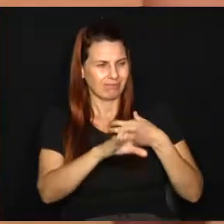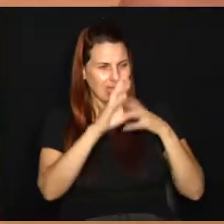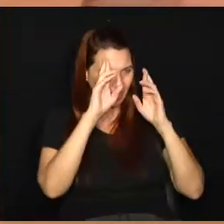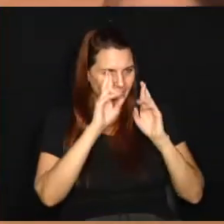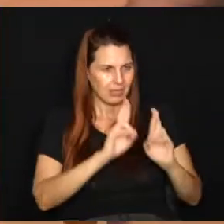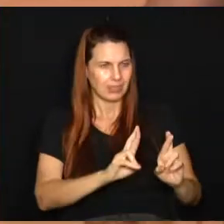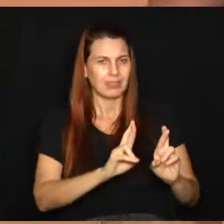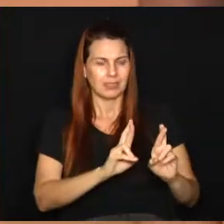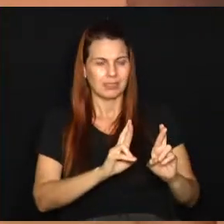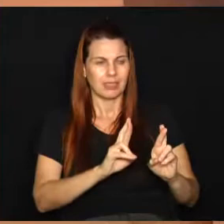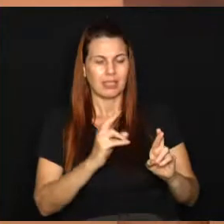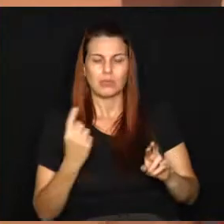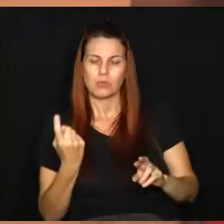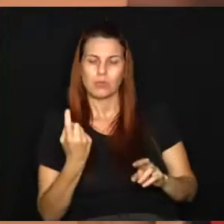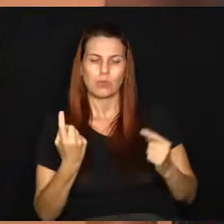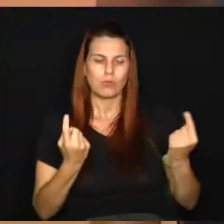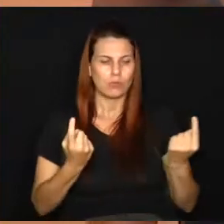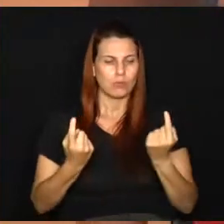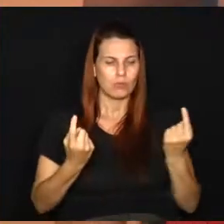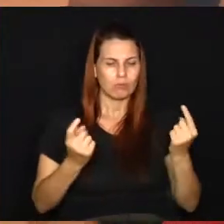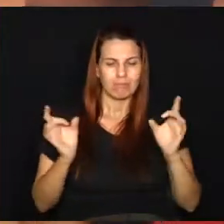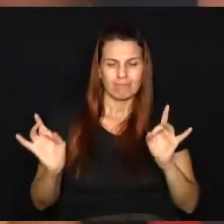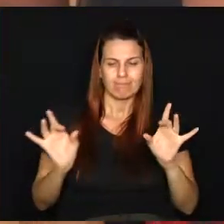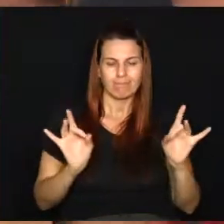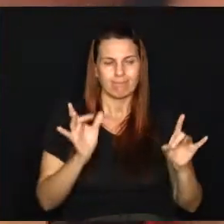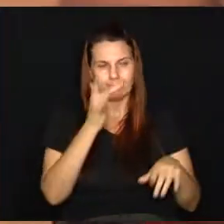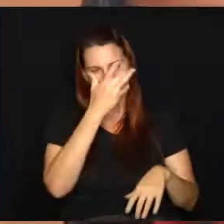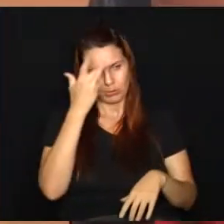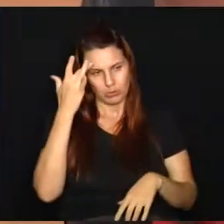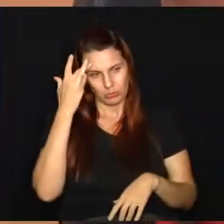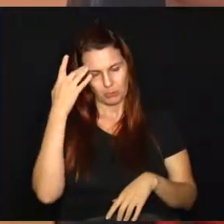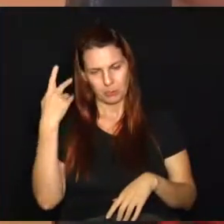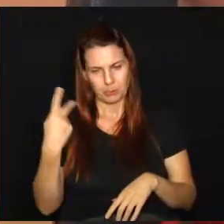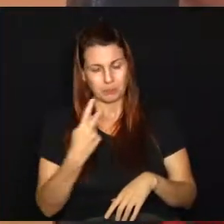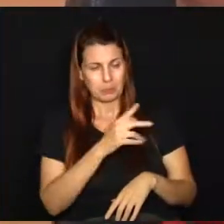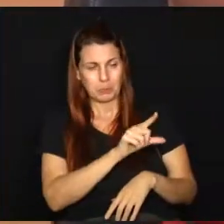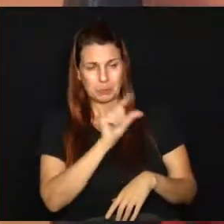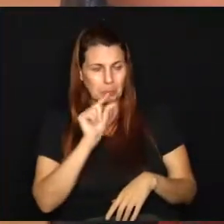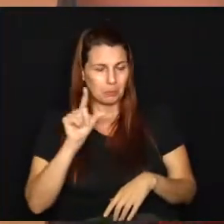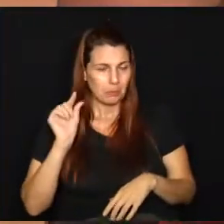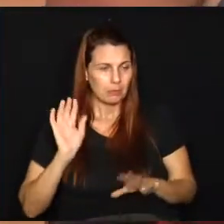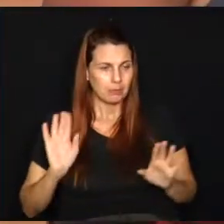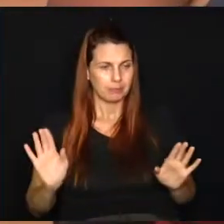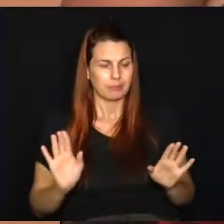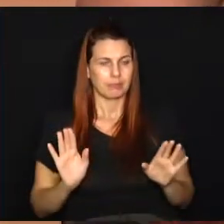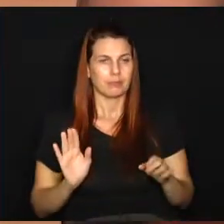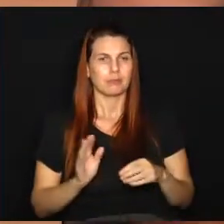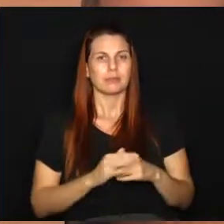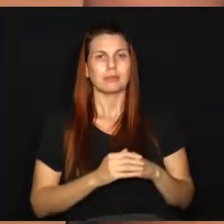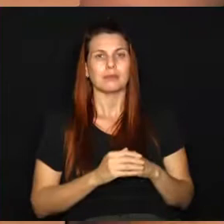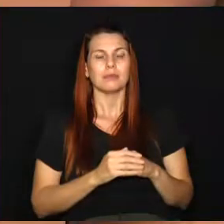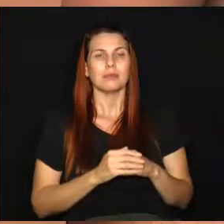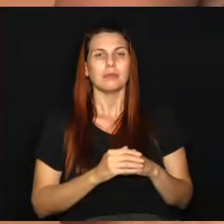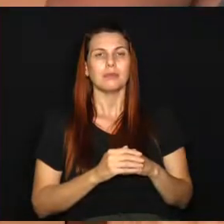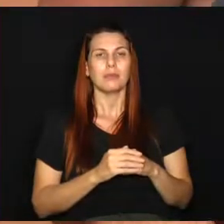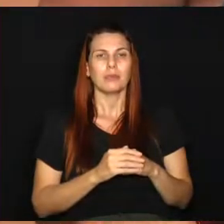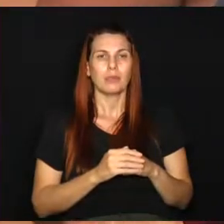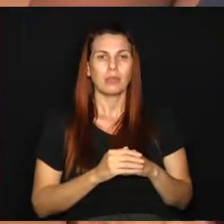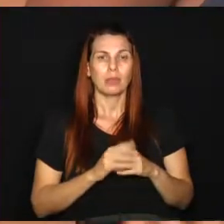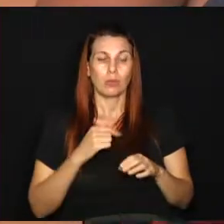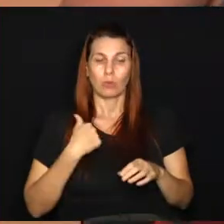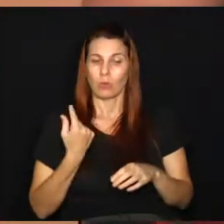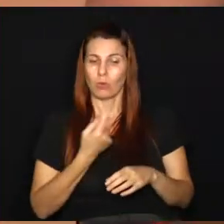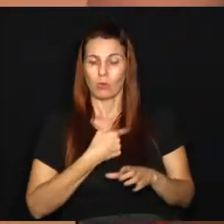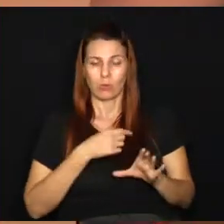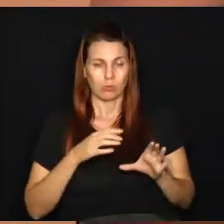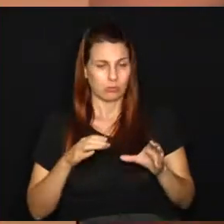respeite a individualidade, a condição, né, sexual de cada um. Eu não falo nós do coletivo não